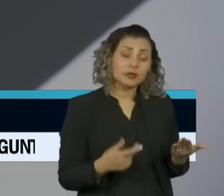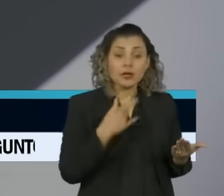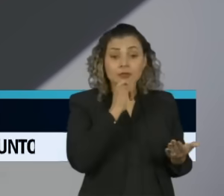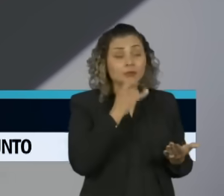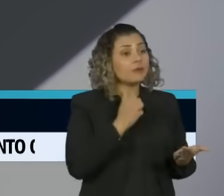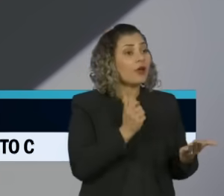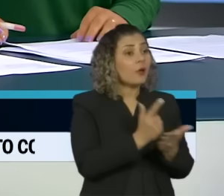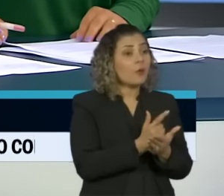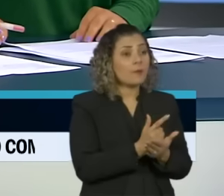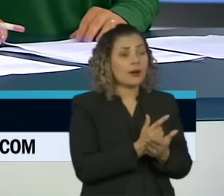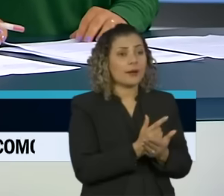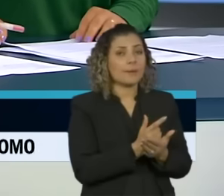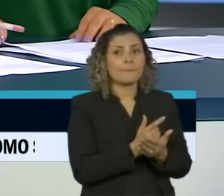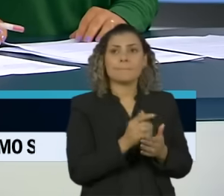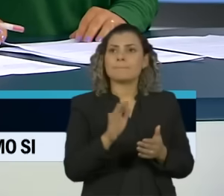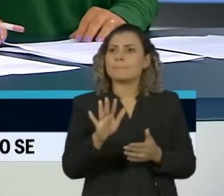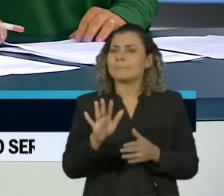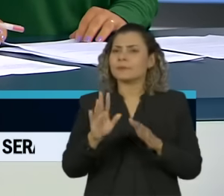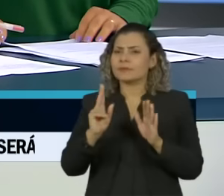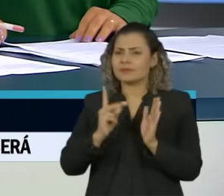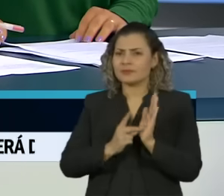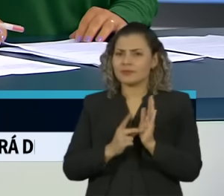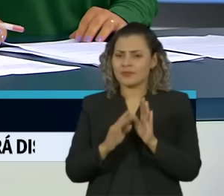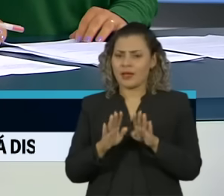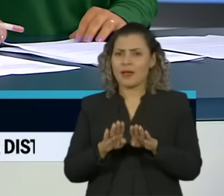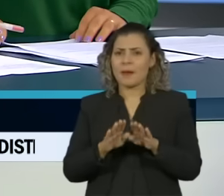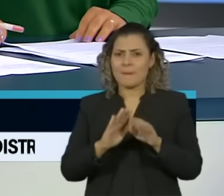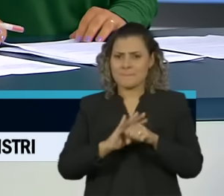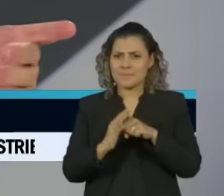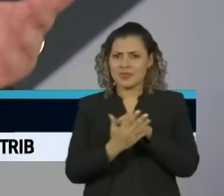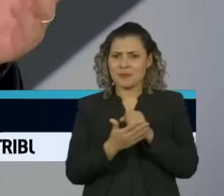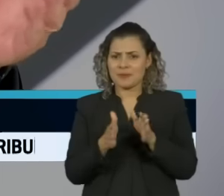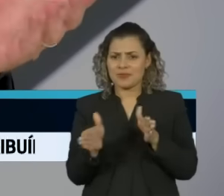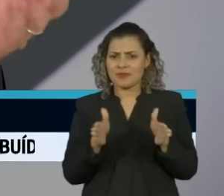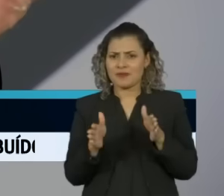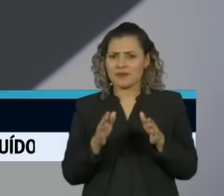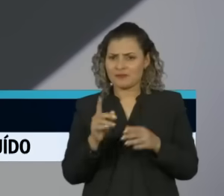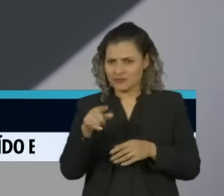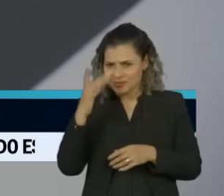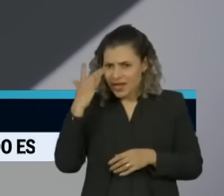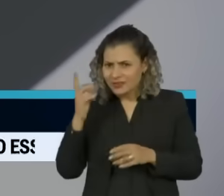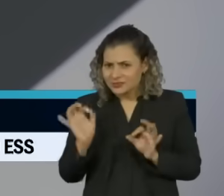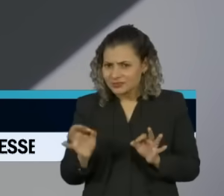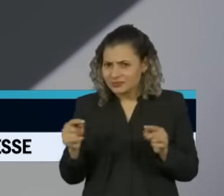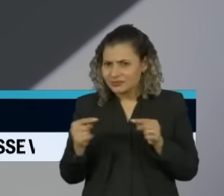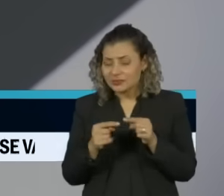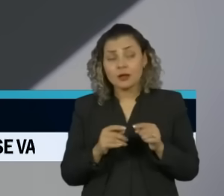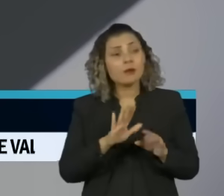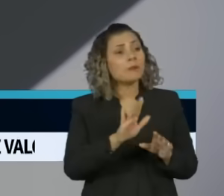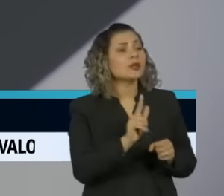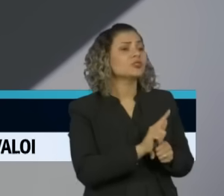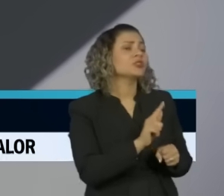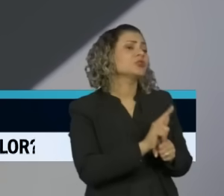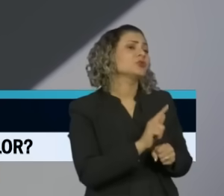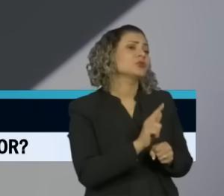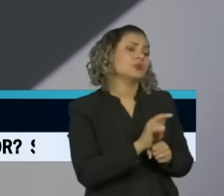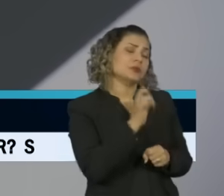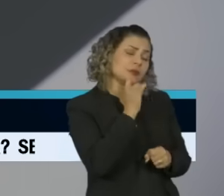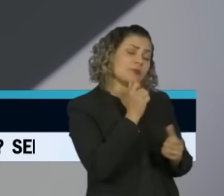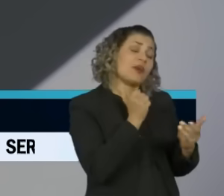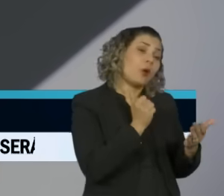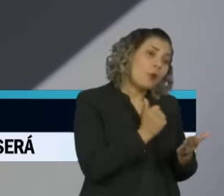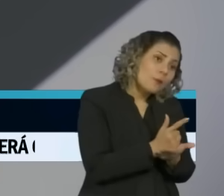por pregão. Mas em plena pandemia, eu acho que será? Isso, mas o gestor, o que fica um gestor? Quando ele tem que